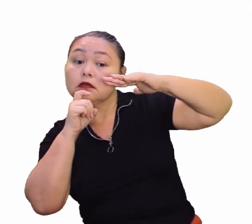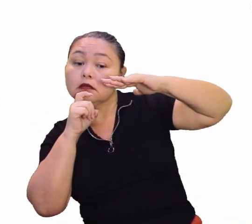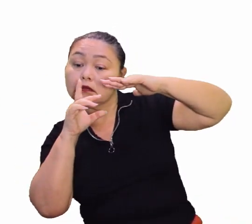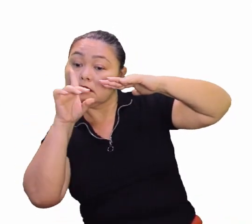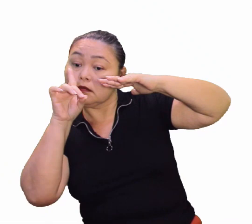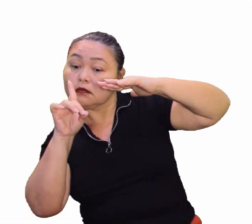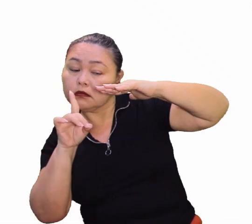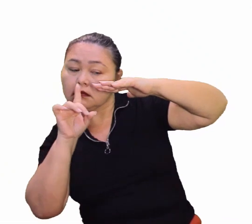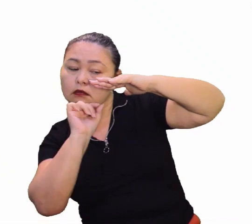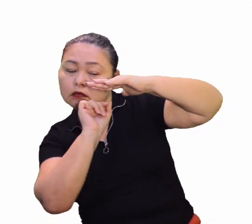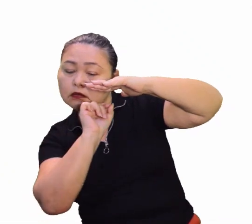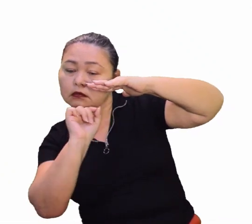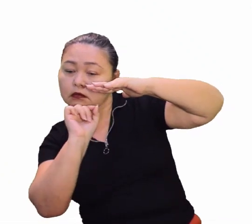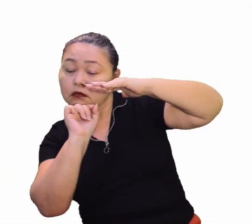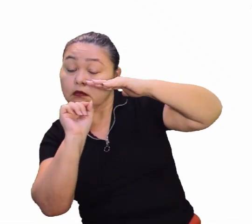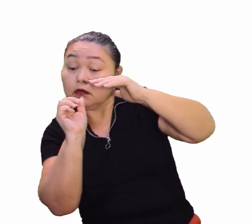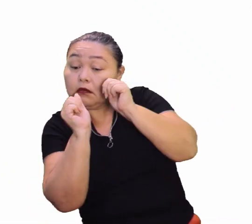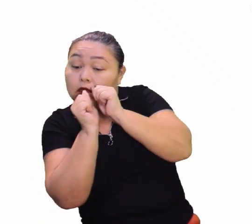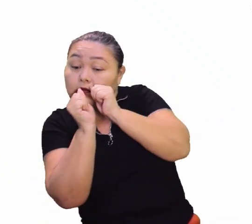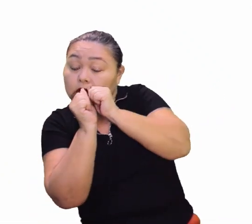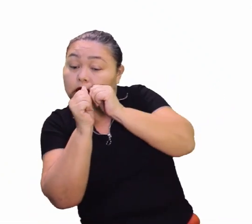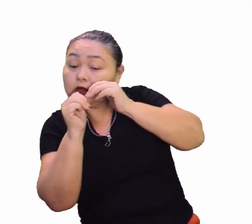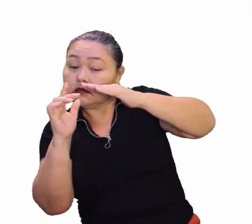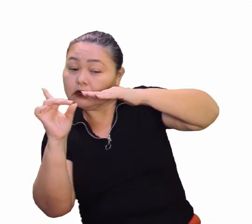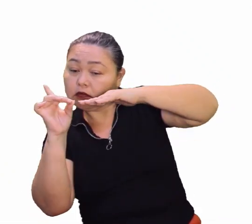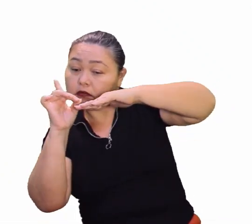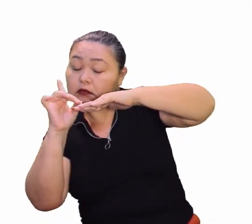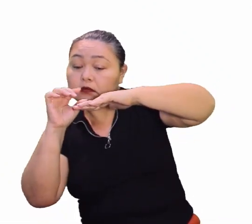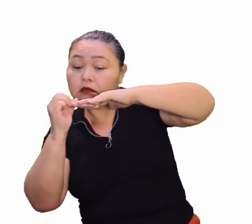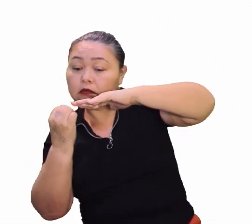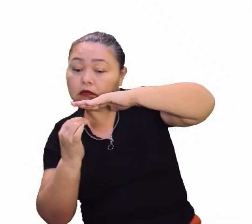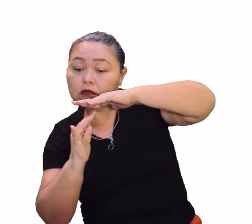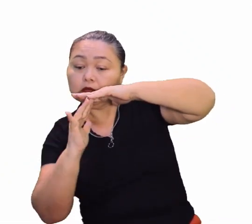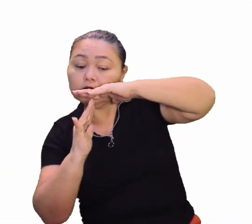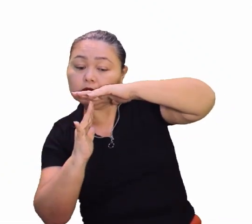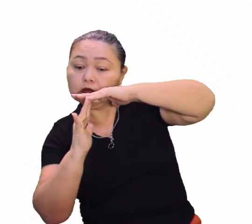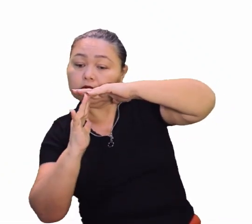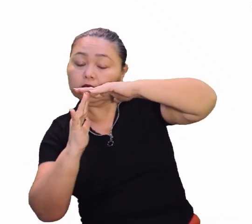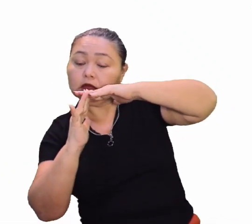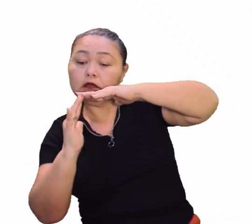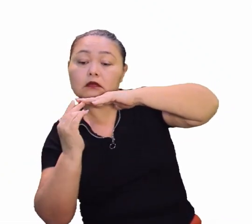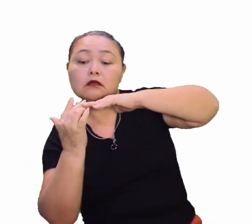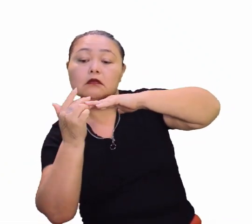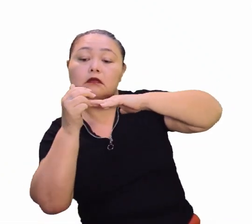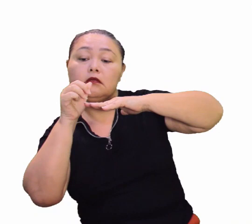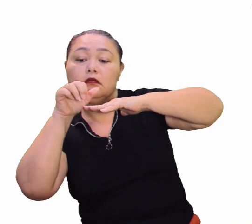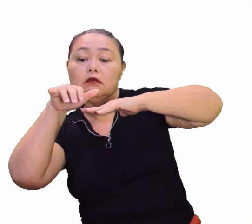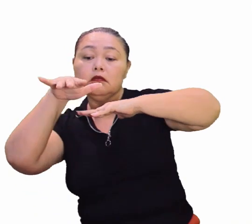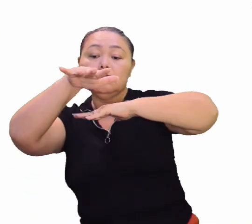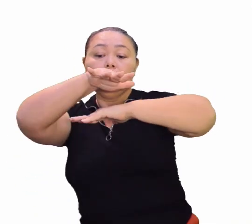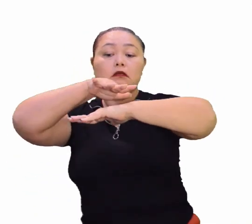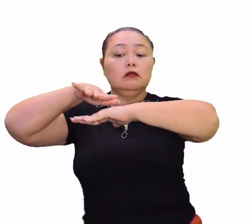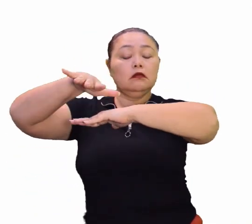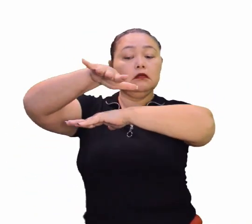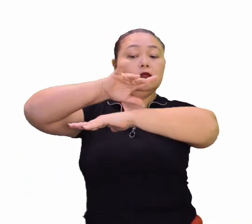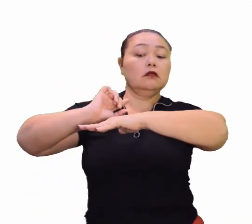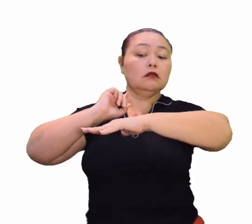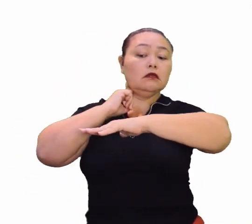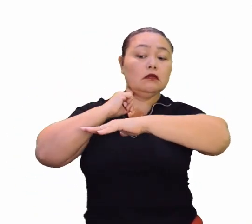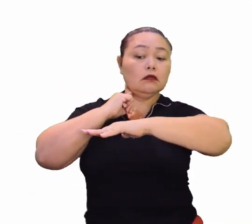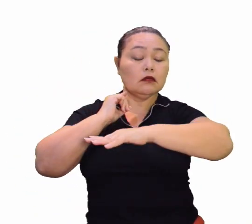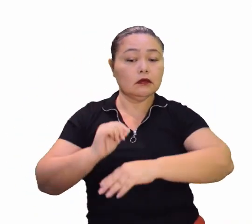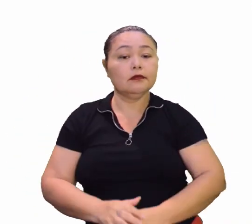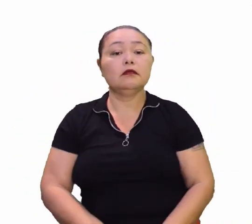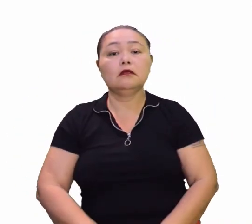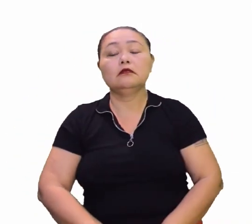é mais densa, as partículas estão mais juntas e isso acaba impedindo a liberação desses poluentes para as altas da